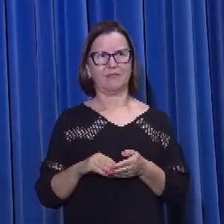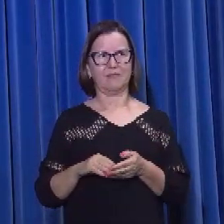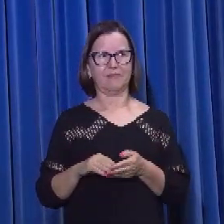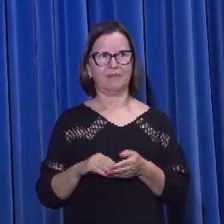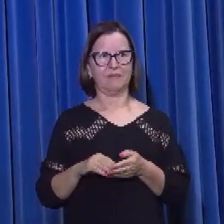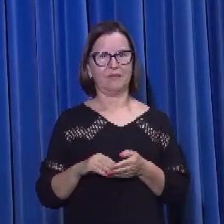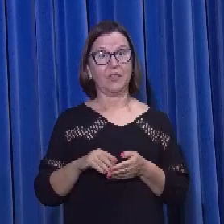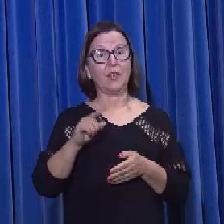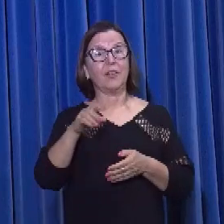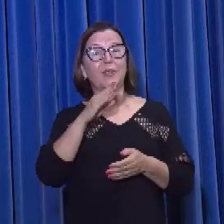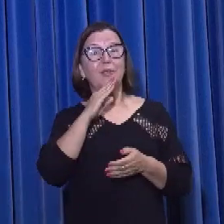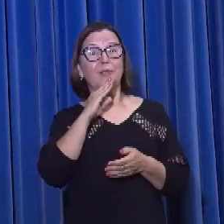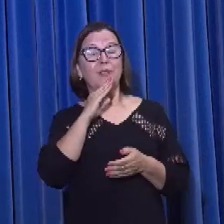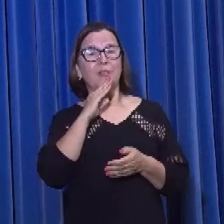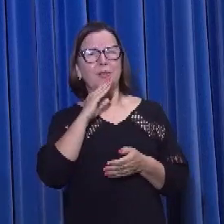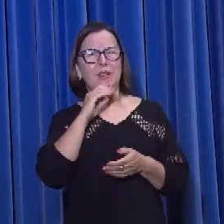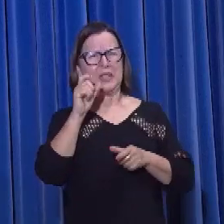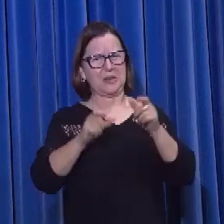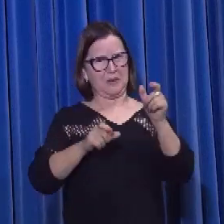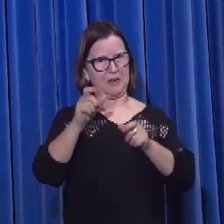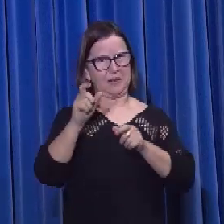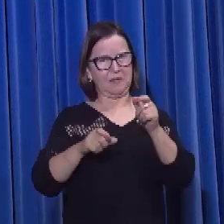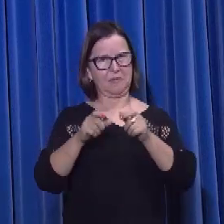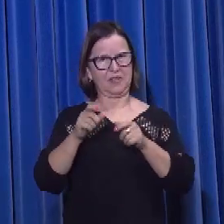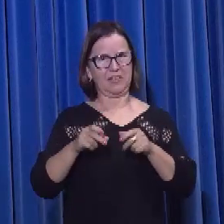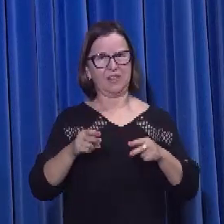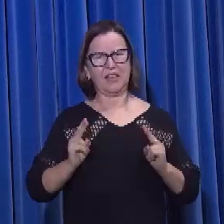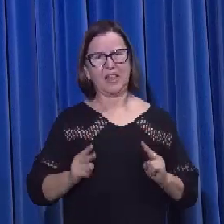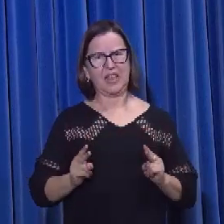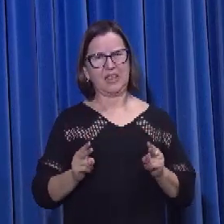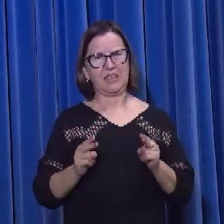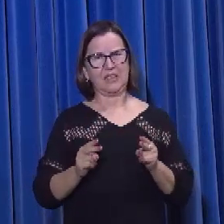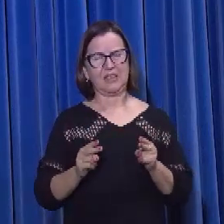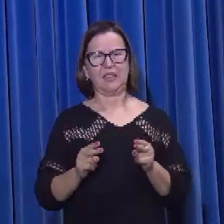Você conhece algumas pessoas que estão sempre